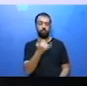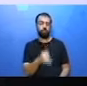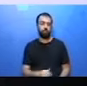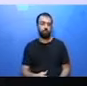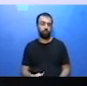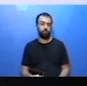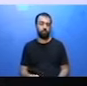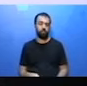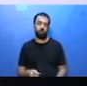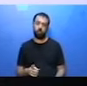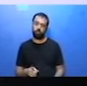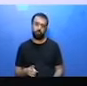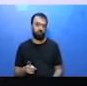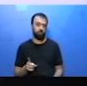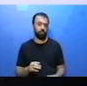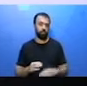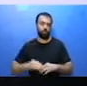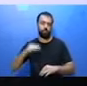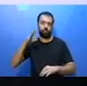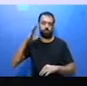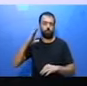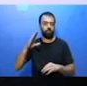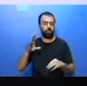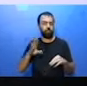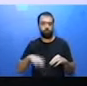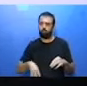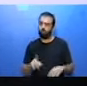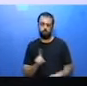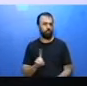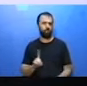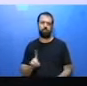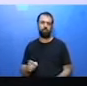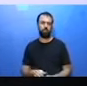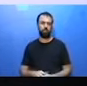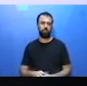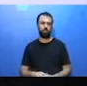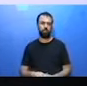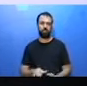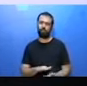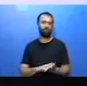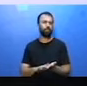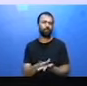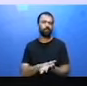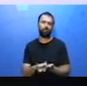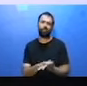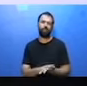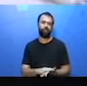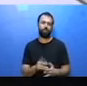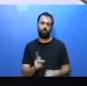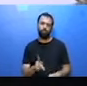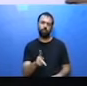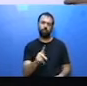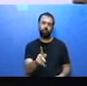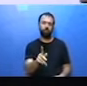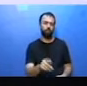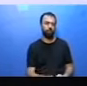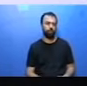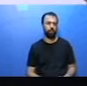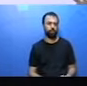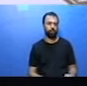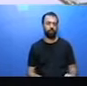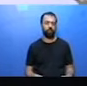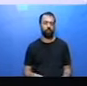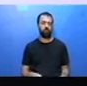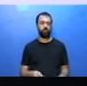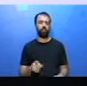não aumentou nem diminuiu nos dois anos tem